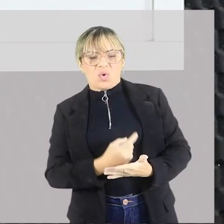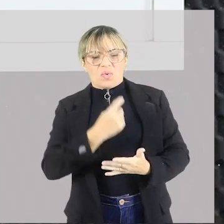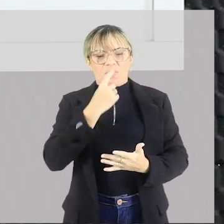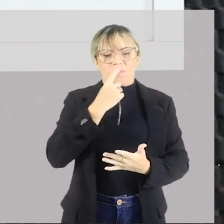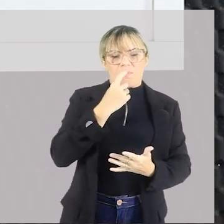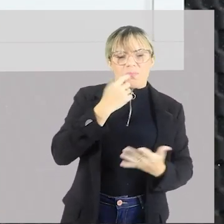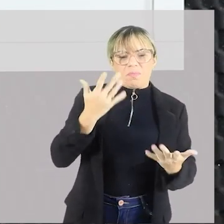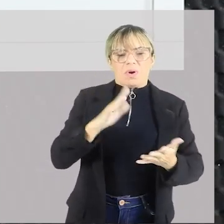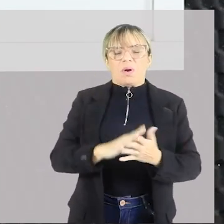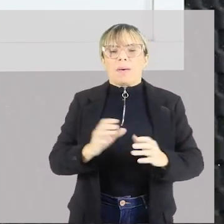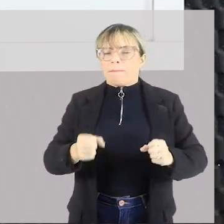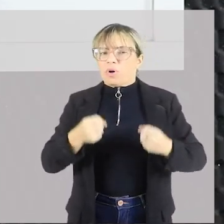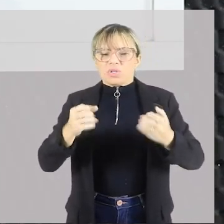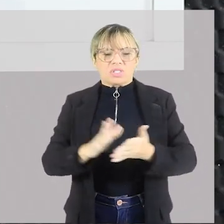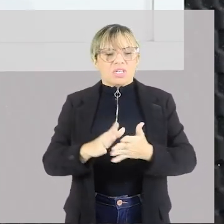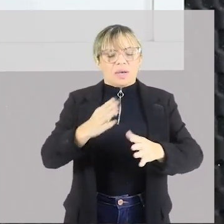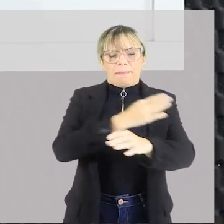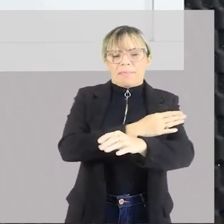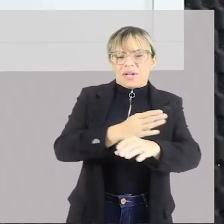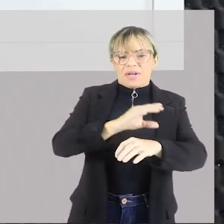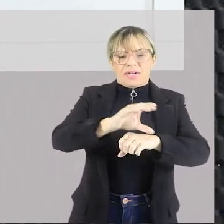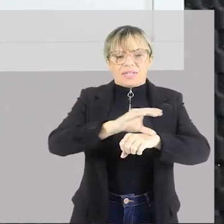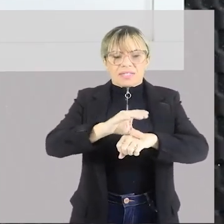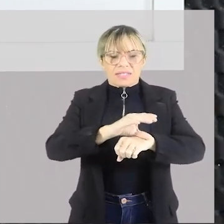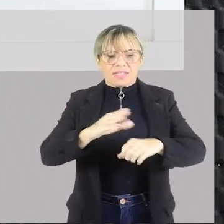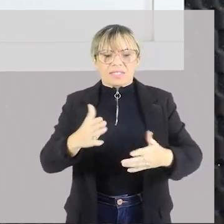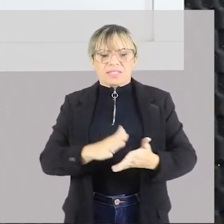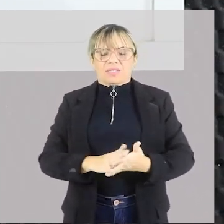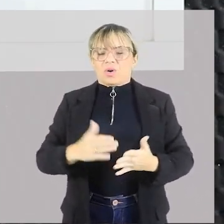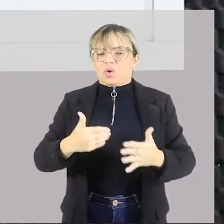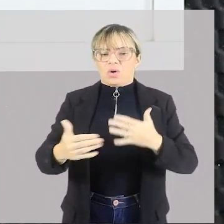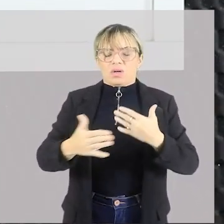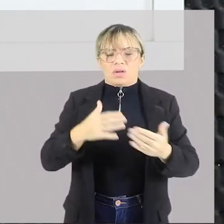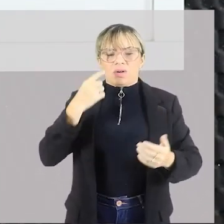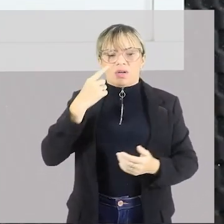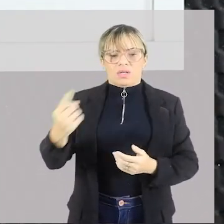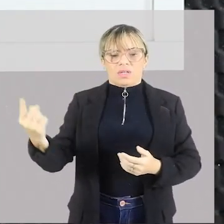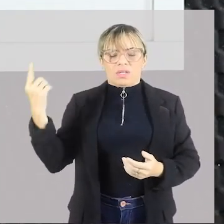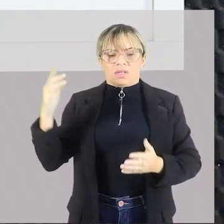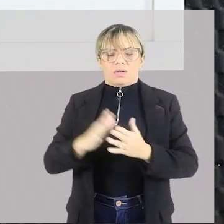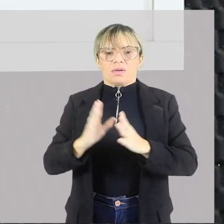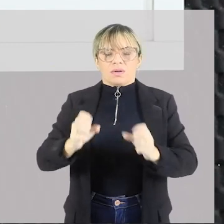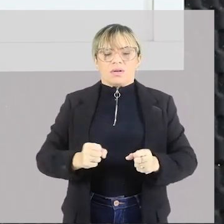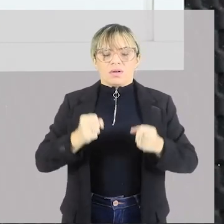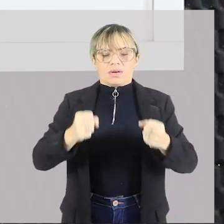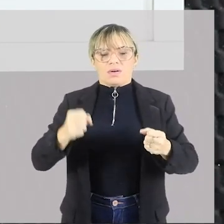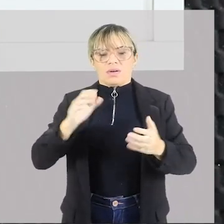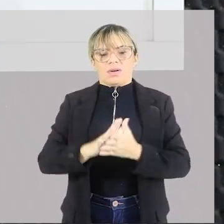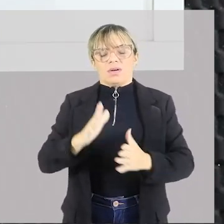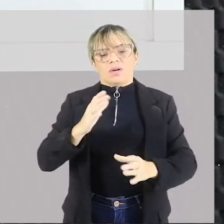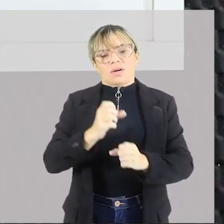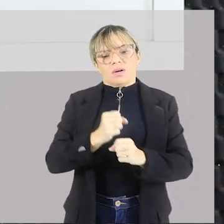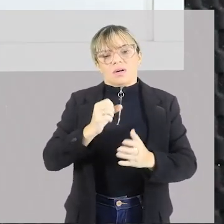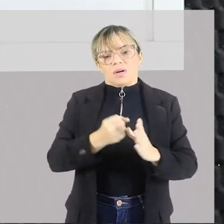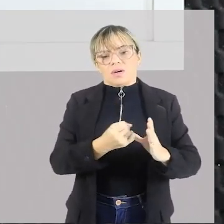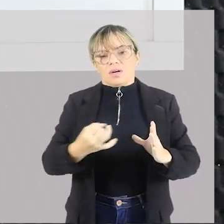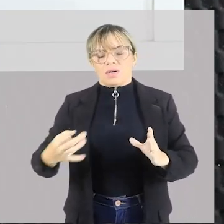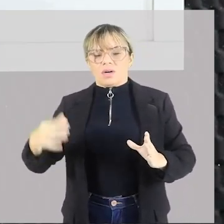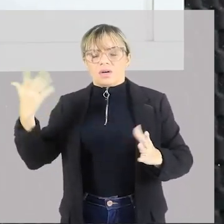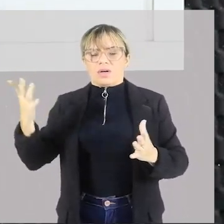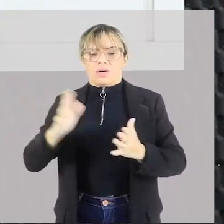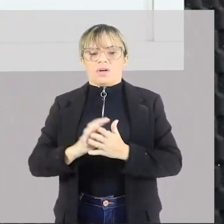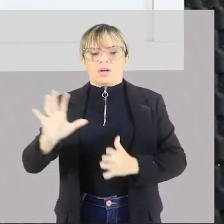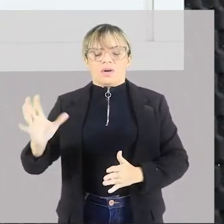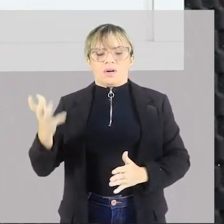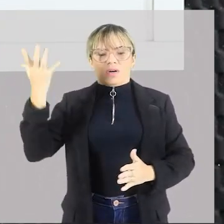ser branca pode ser cinza então o que que você vai fazer quantas quantas possibilidades aqui agradam ele é o meu evento